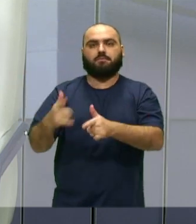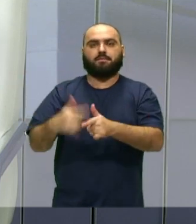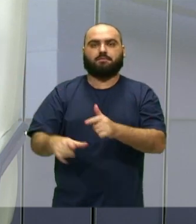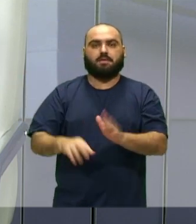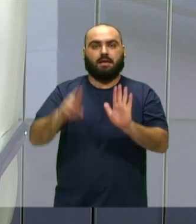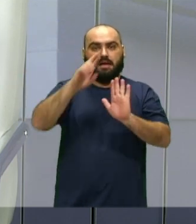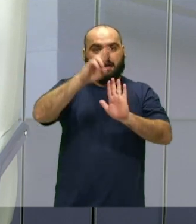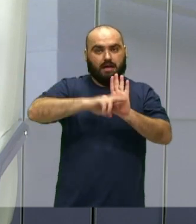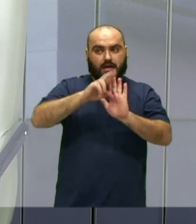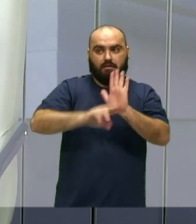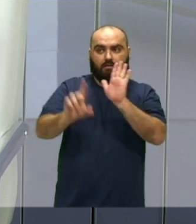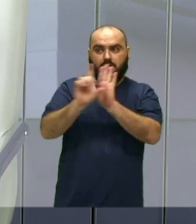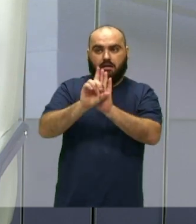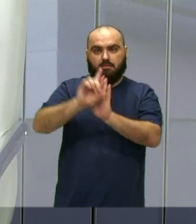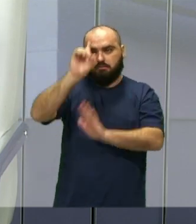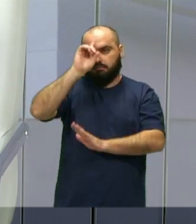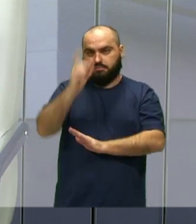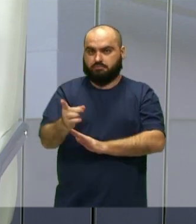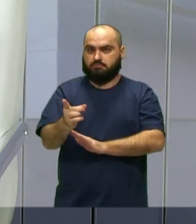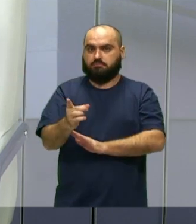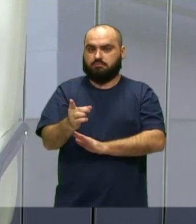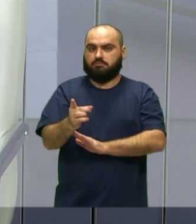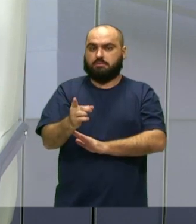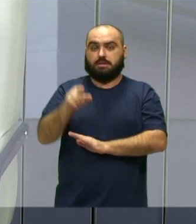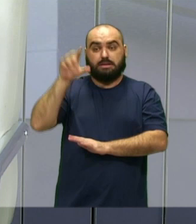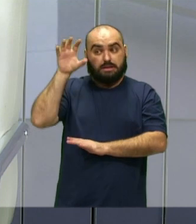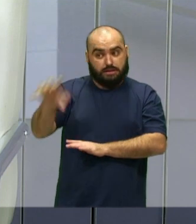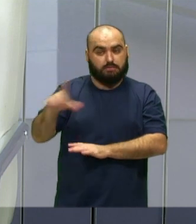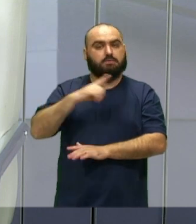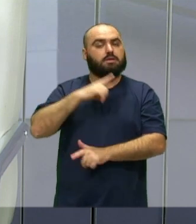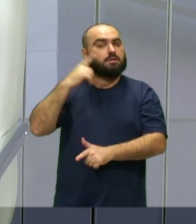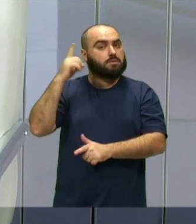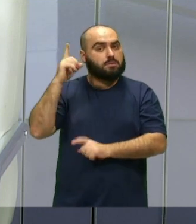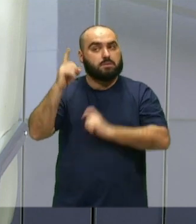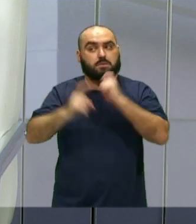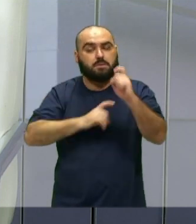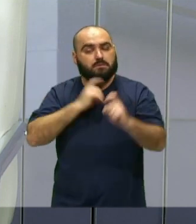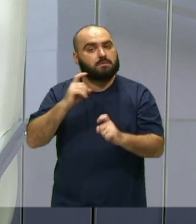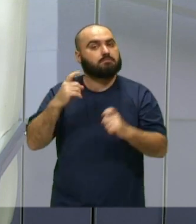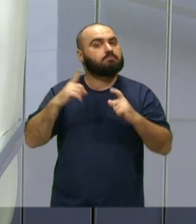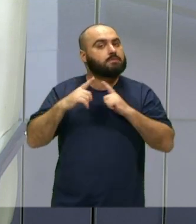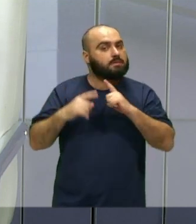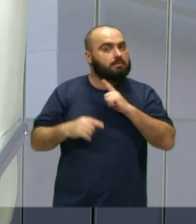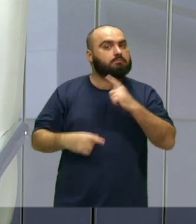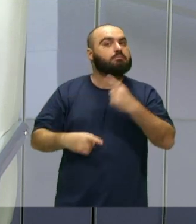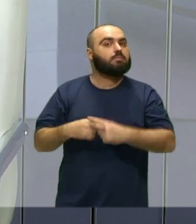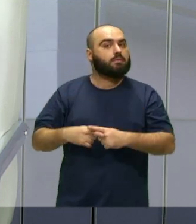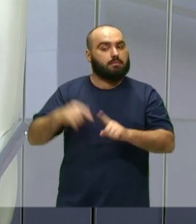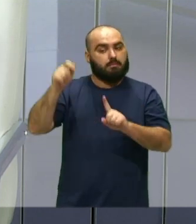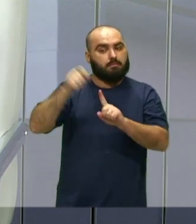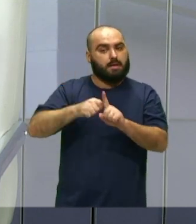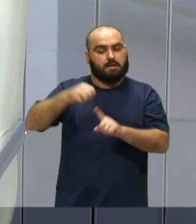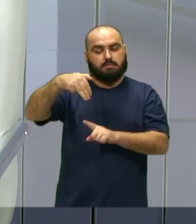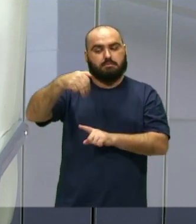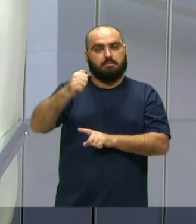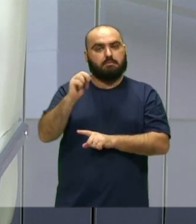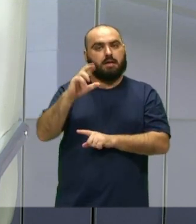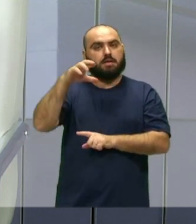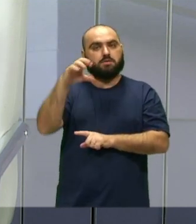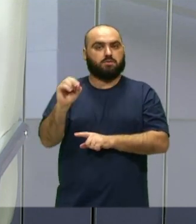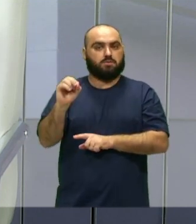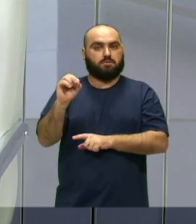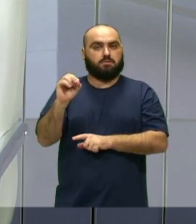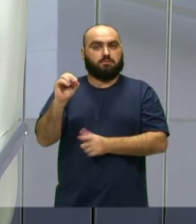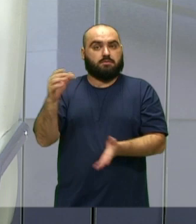regra e a lei seja cumprida. E isso eu tenho dúvida. Eu sou obrigada a ter, porque nós estamos no mês de março, por exemplo, e até agora nós